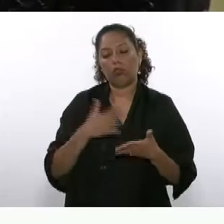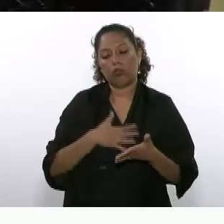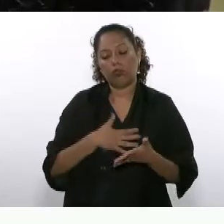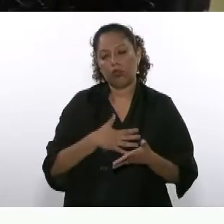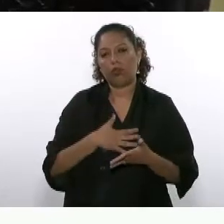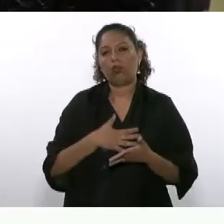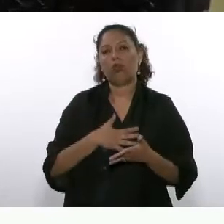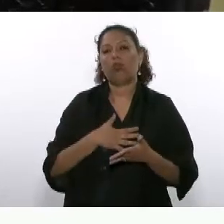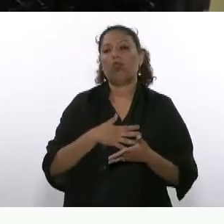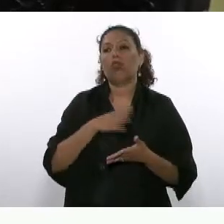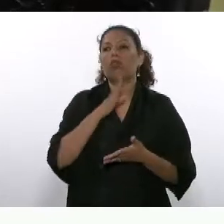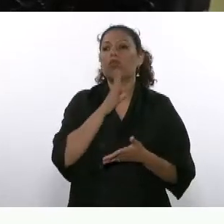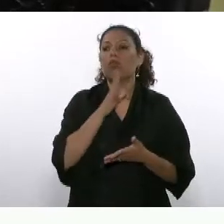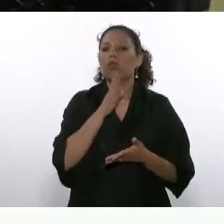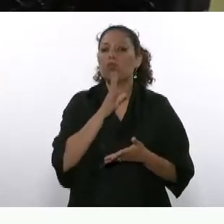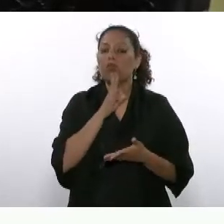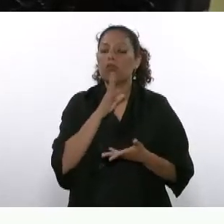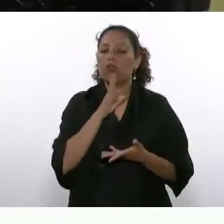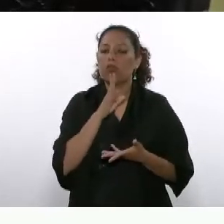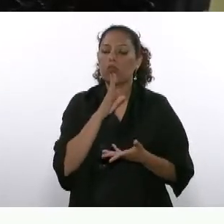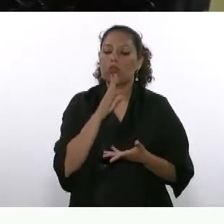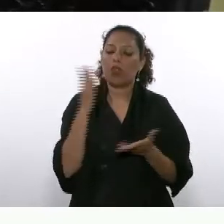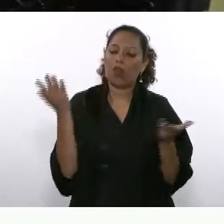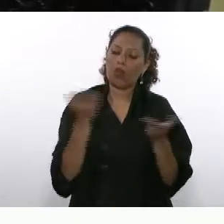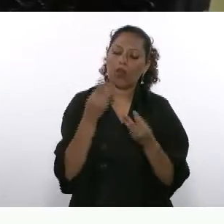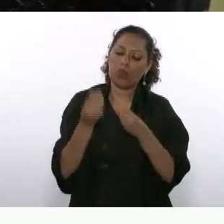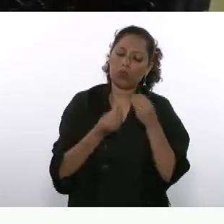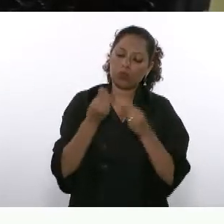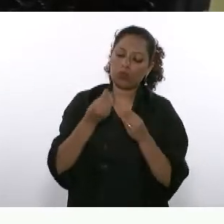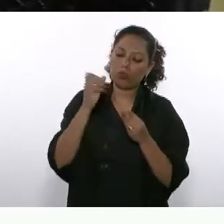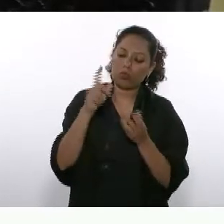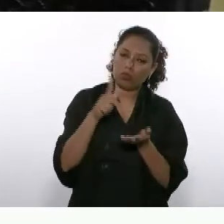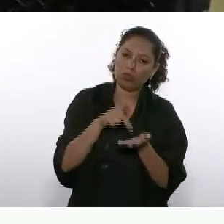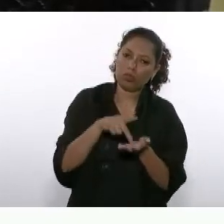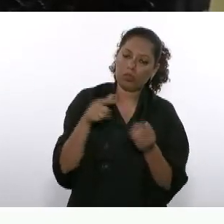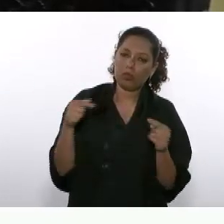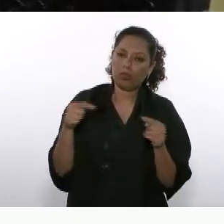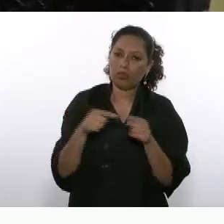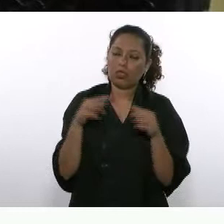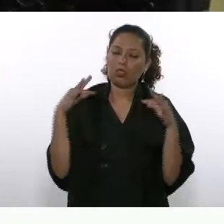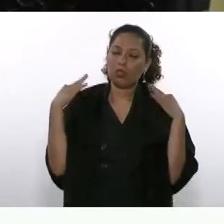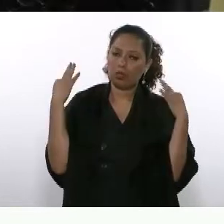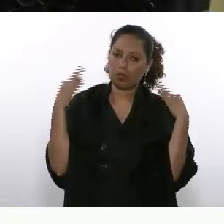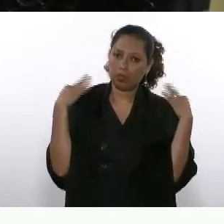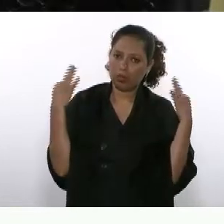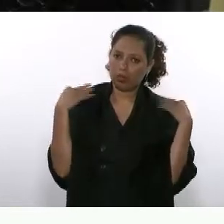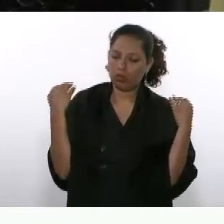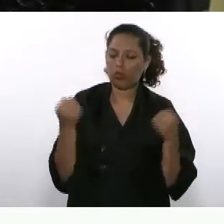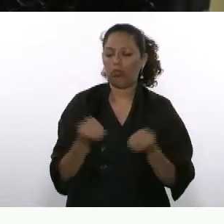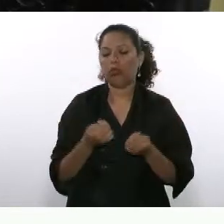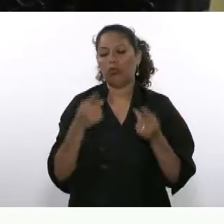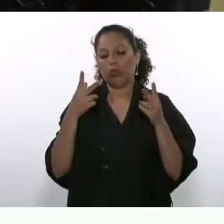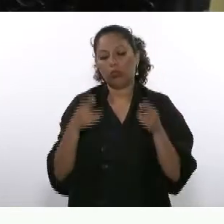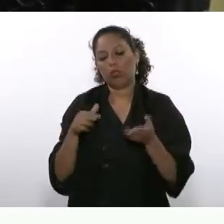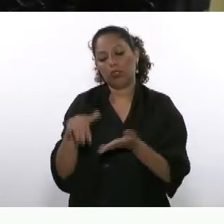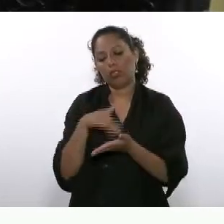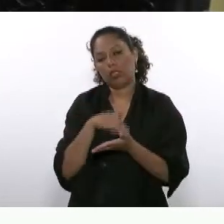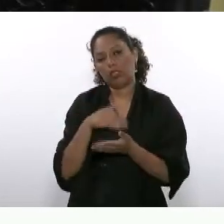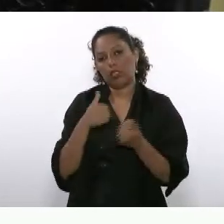nós conhecer as demandas, a realidade e, assim como fez a Secretaria de